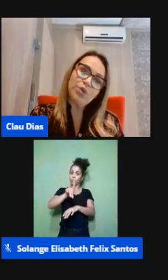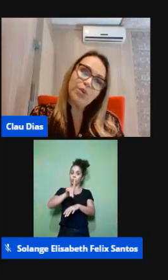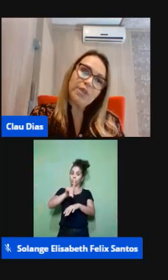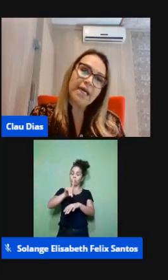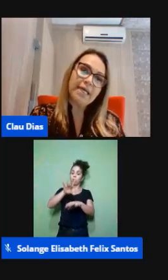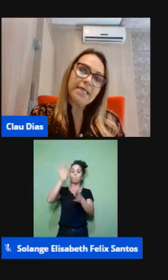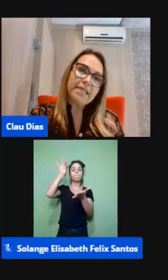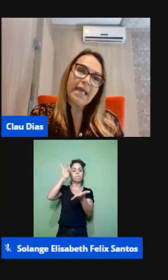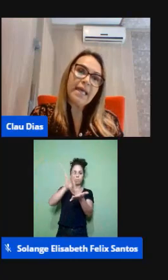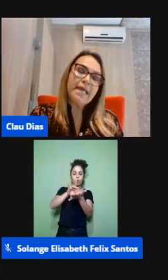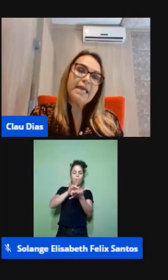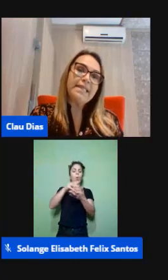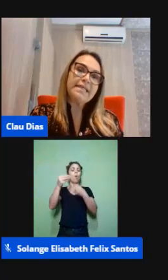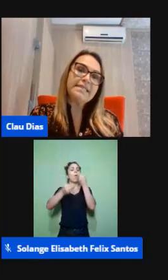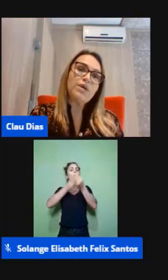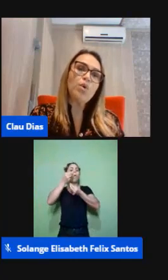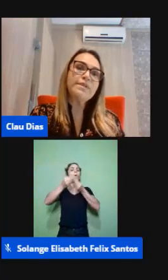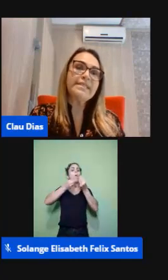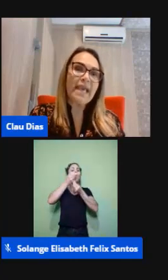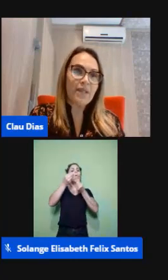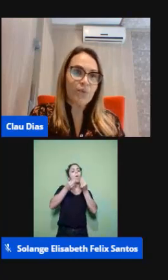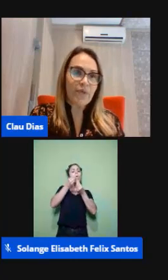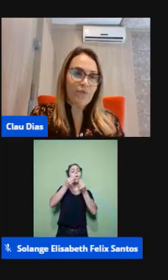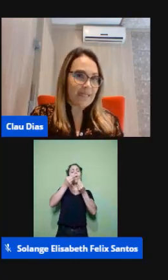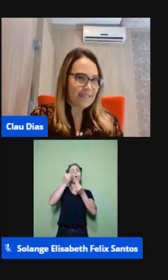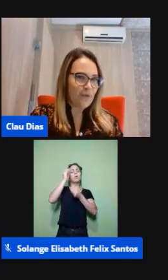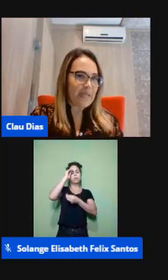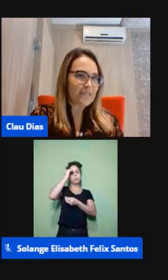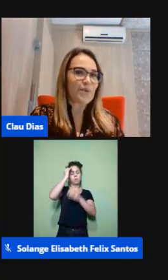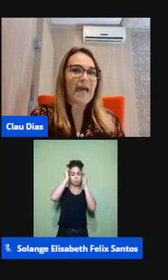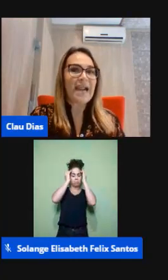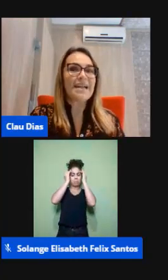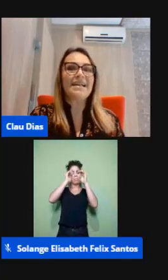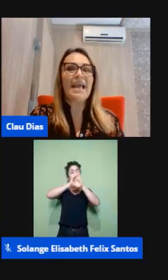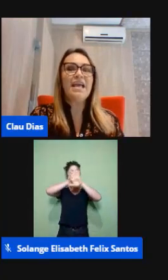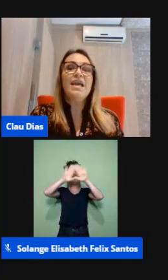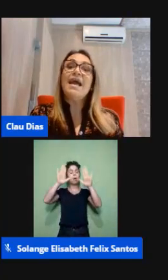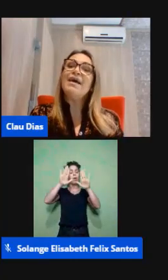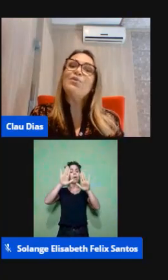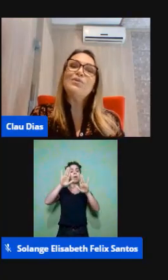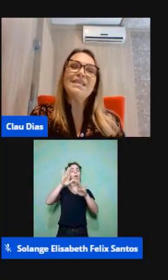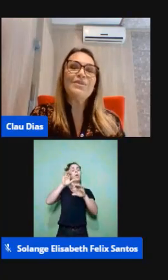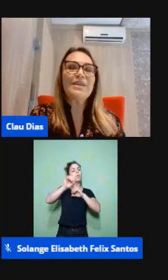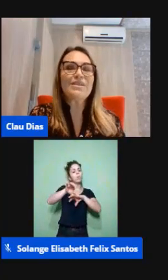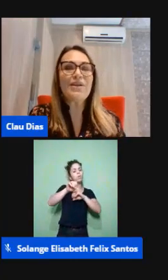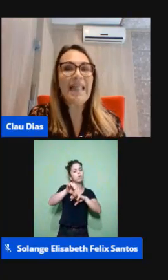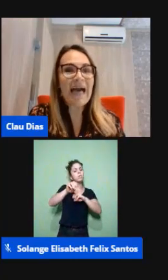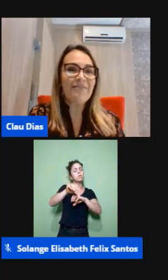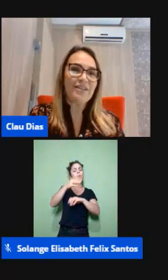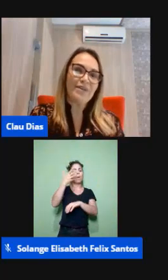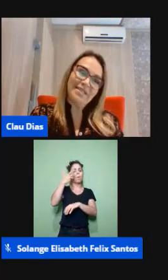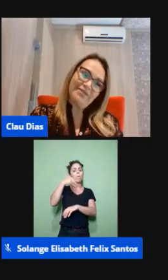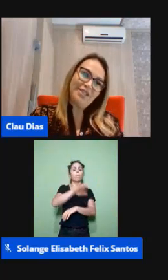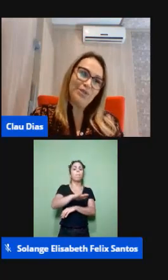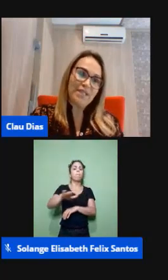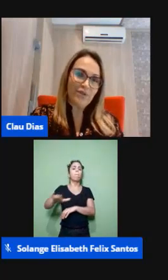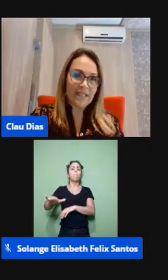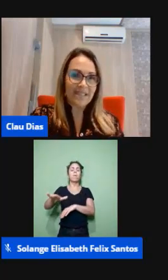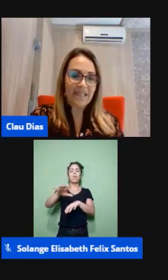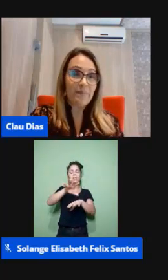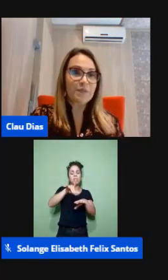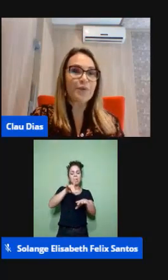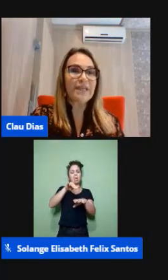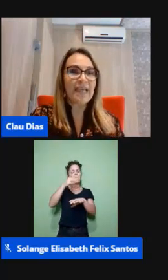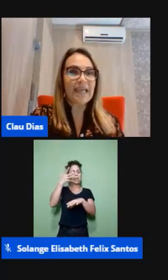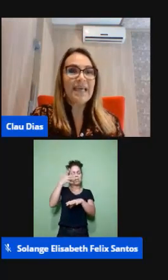uma leitura, né, desse conceito? Educação pré-escolar, né? Era um conceito que isolava a educação infantil das